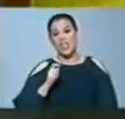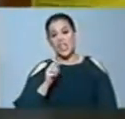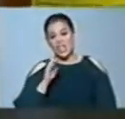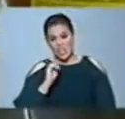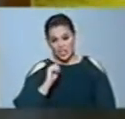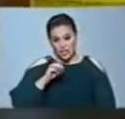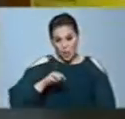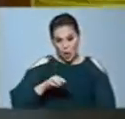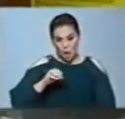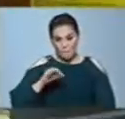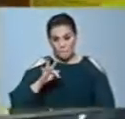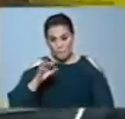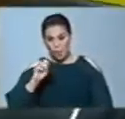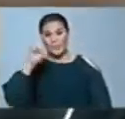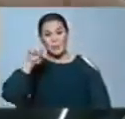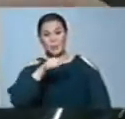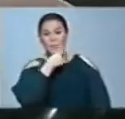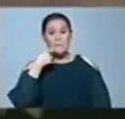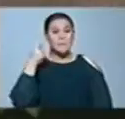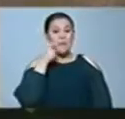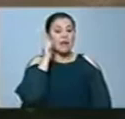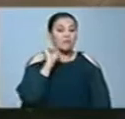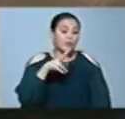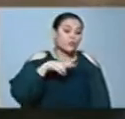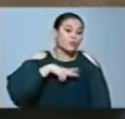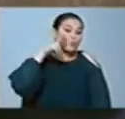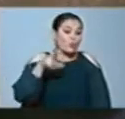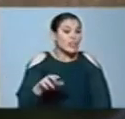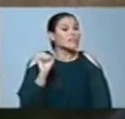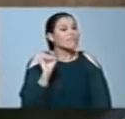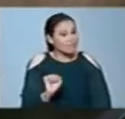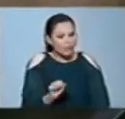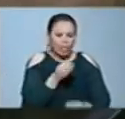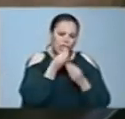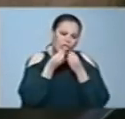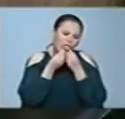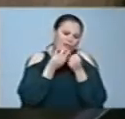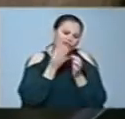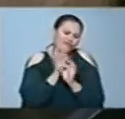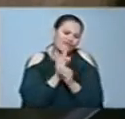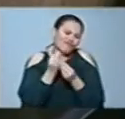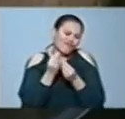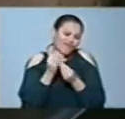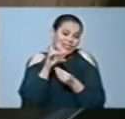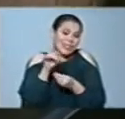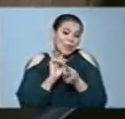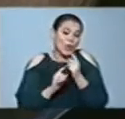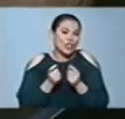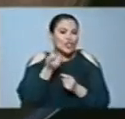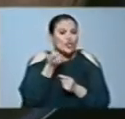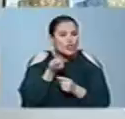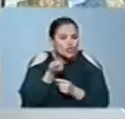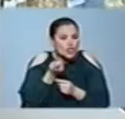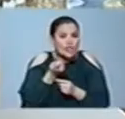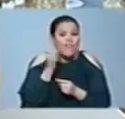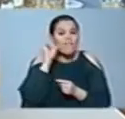utilizar também mel português mel nacional maravilhoso vamos juntar ainda uma pontinha do